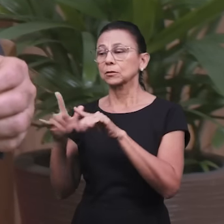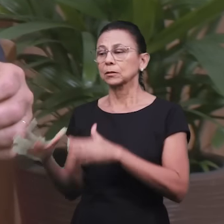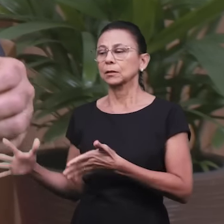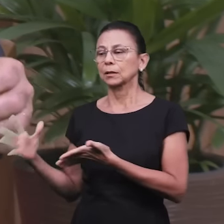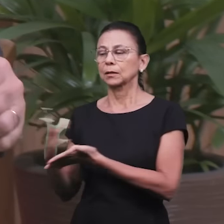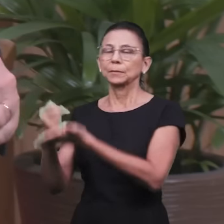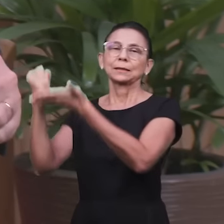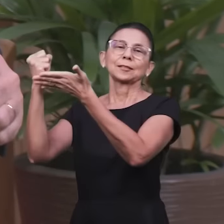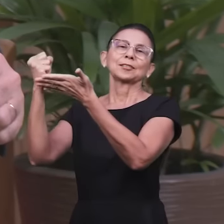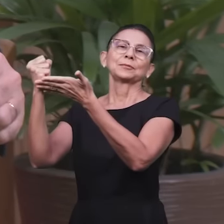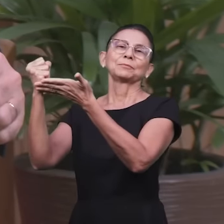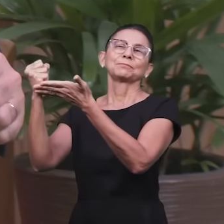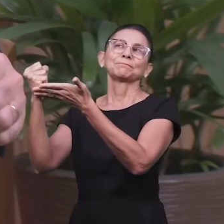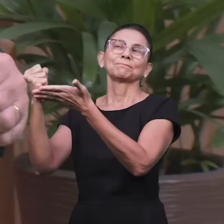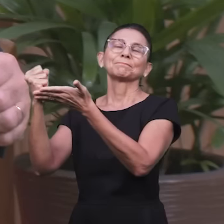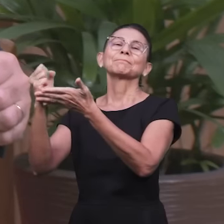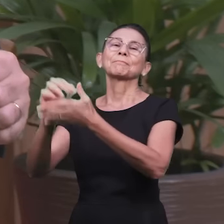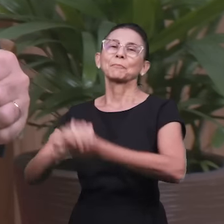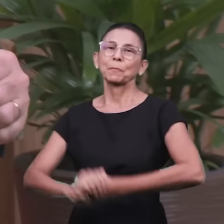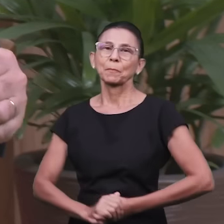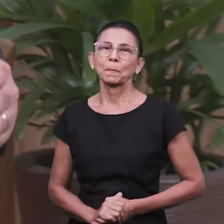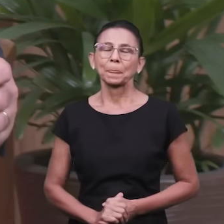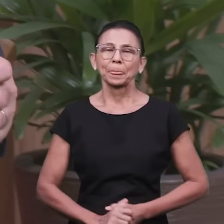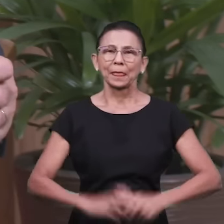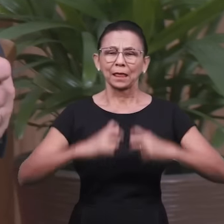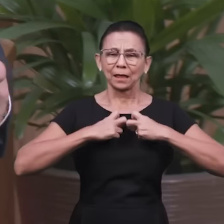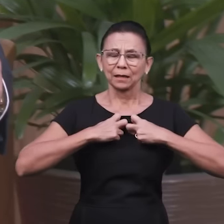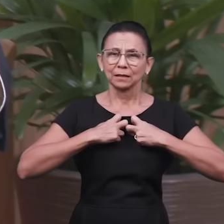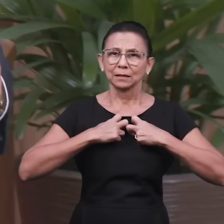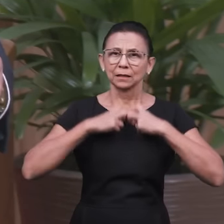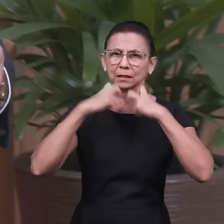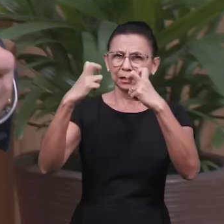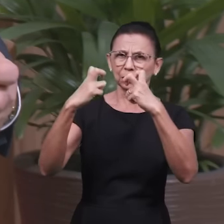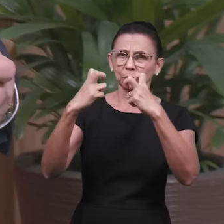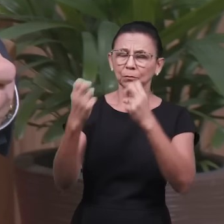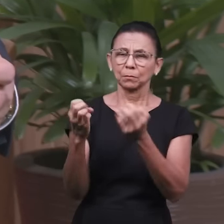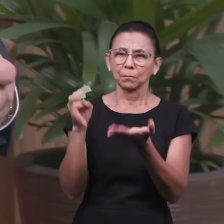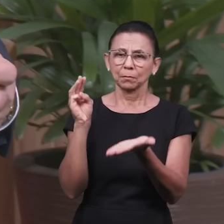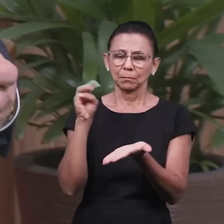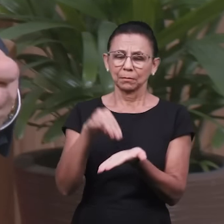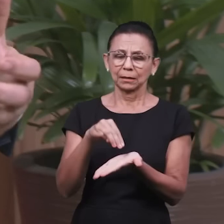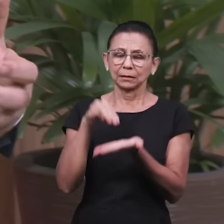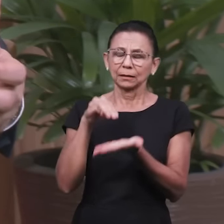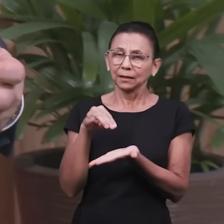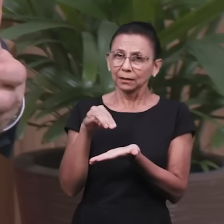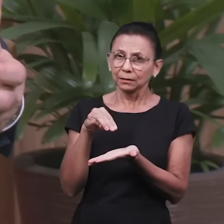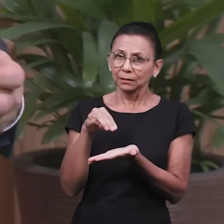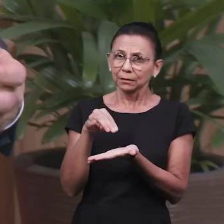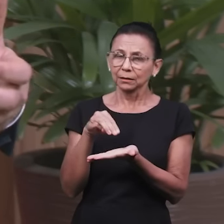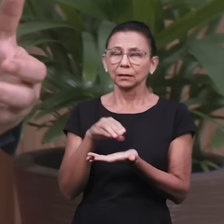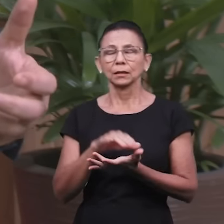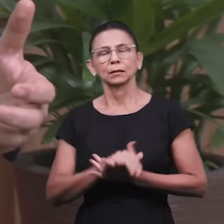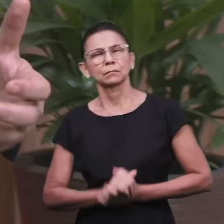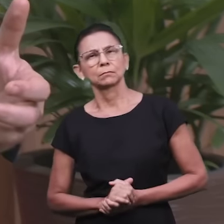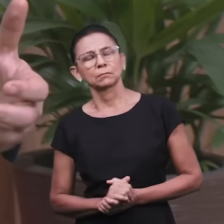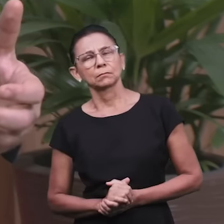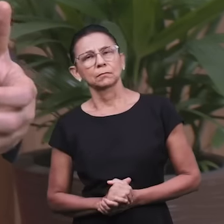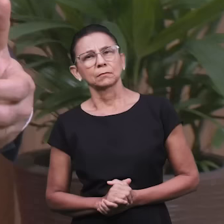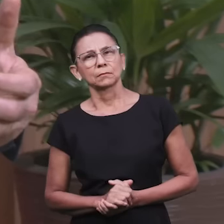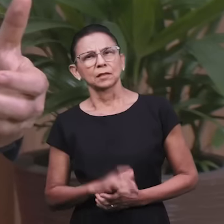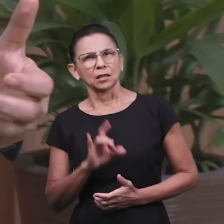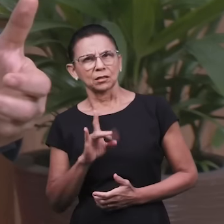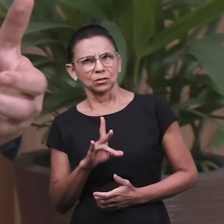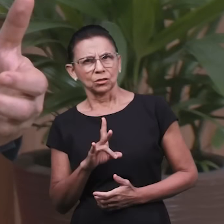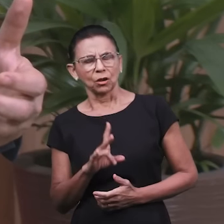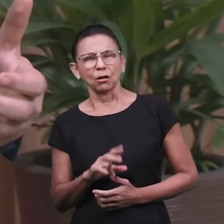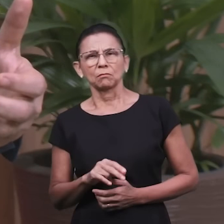a sua igreja fiel. Esse grito, o Maranata, é mais que uma simples expressão, é